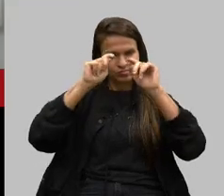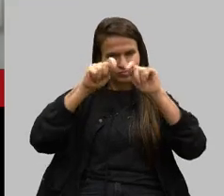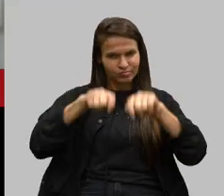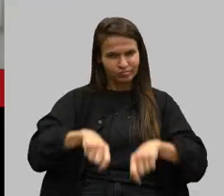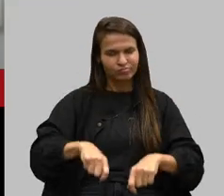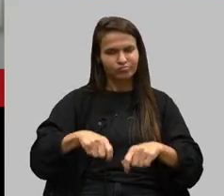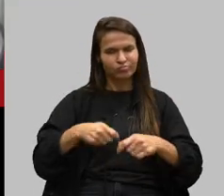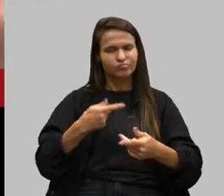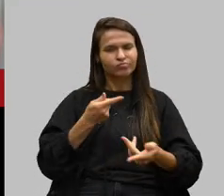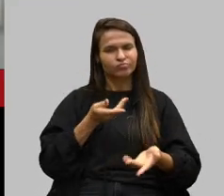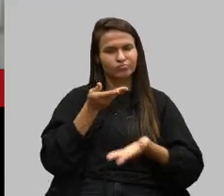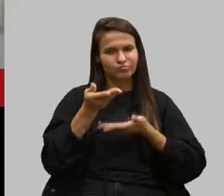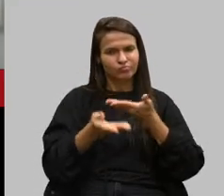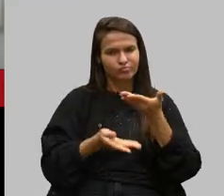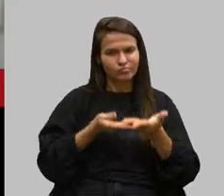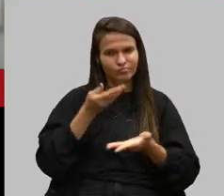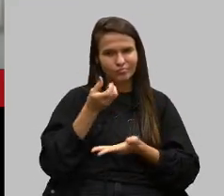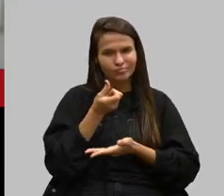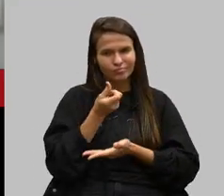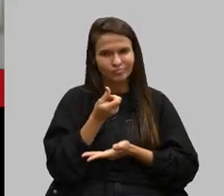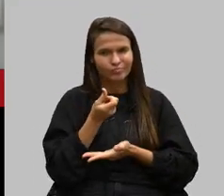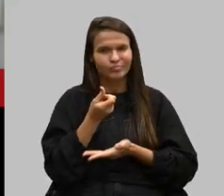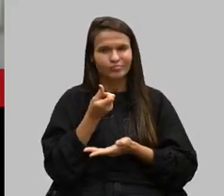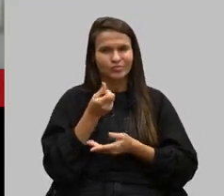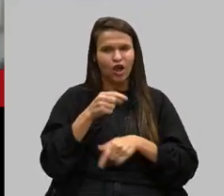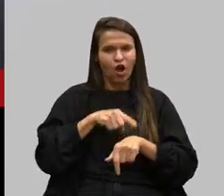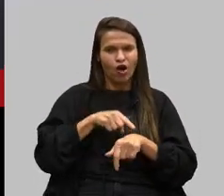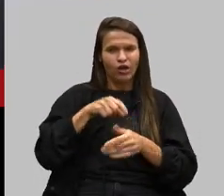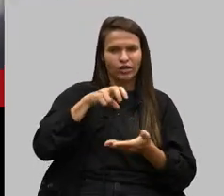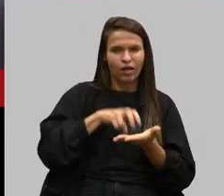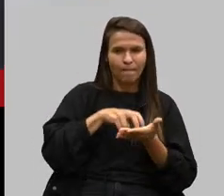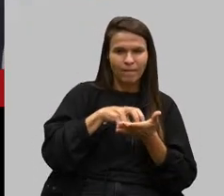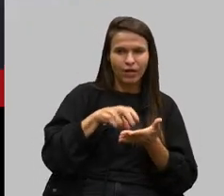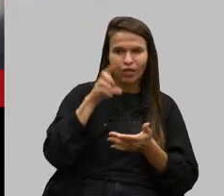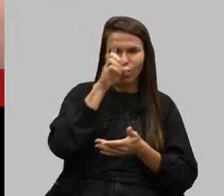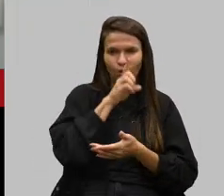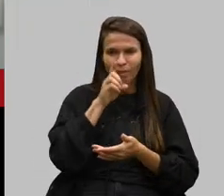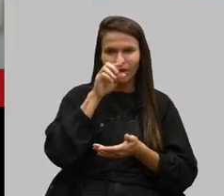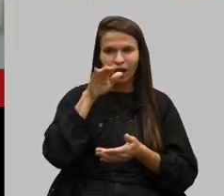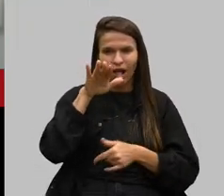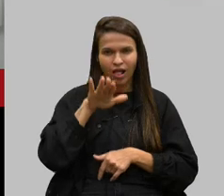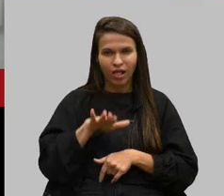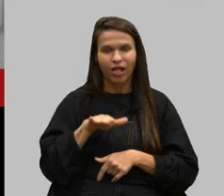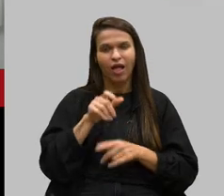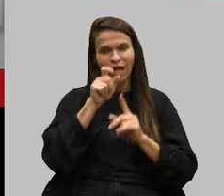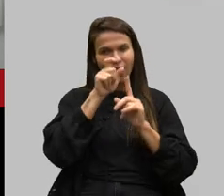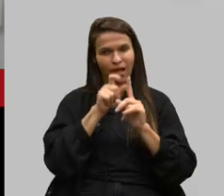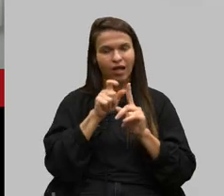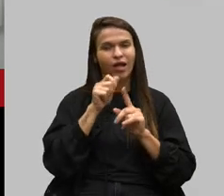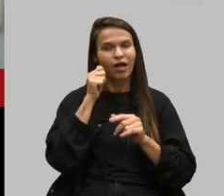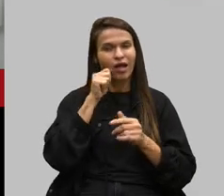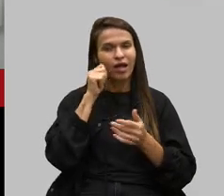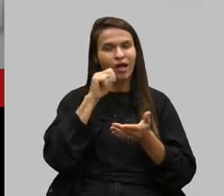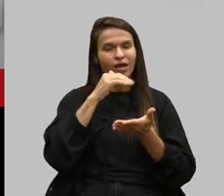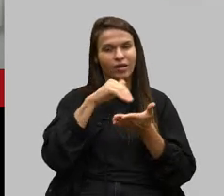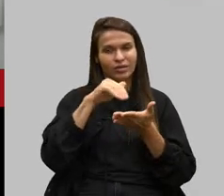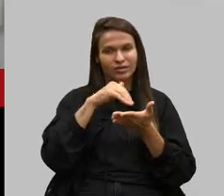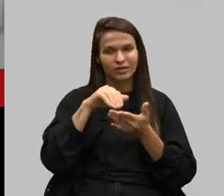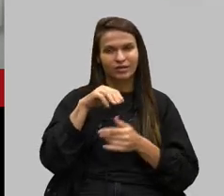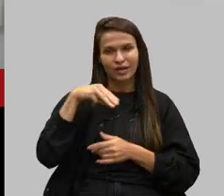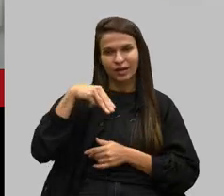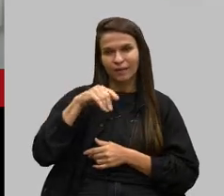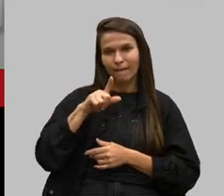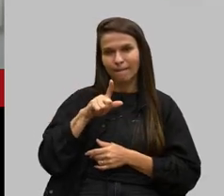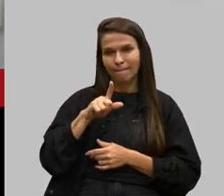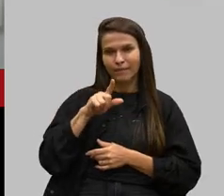atender 6 hor da manhã domingo à tarde que é a nossa querida secretária Mila e